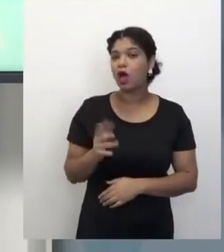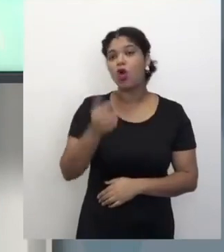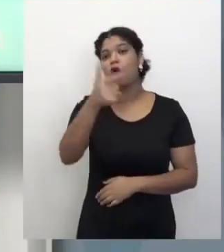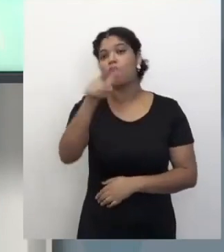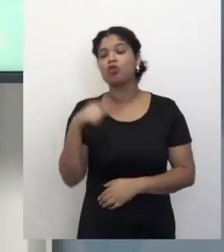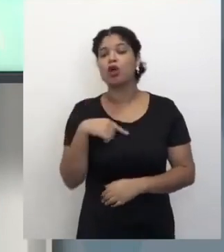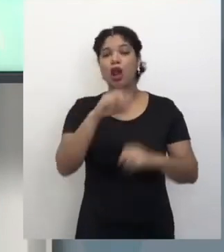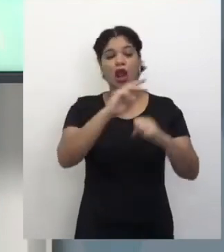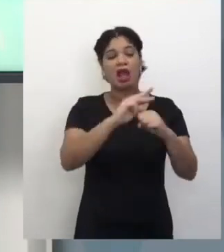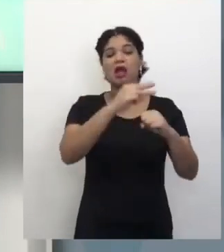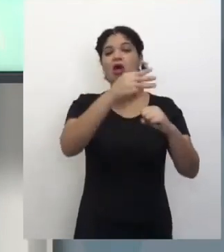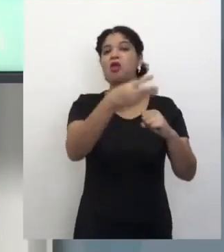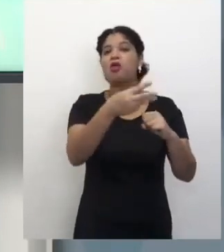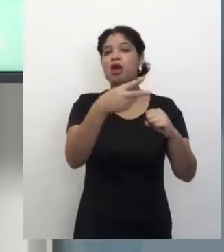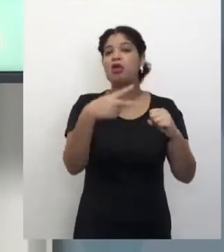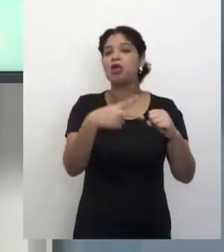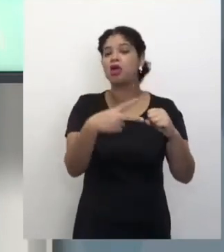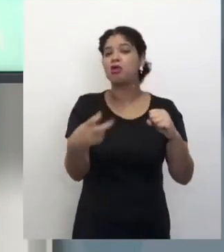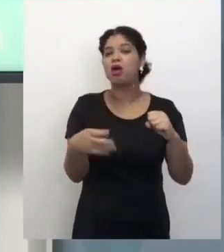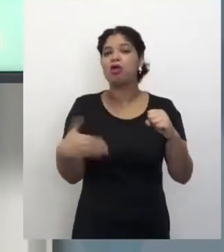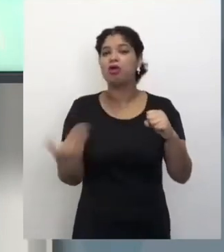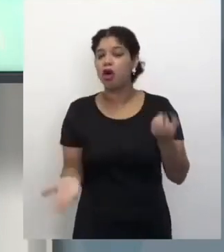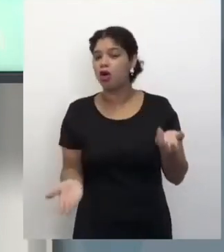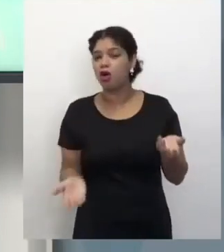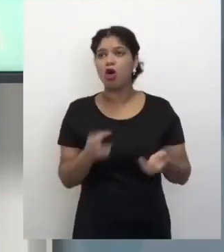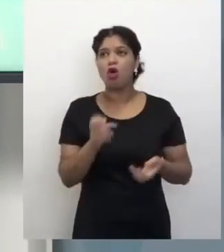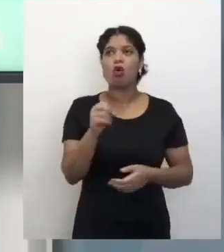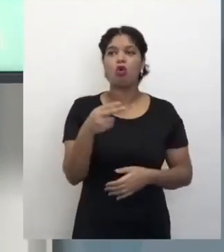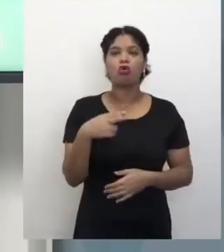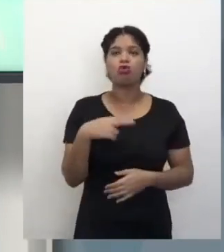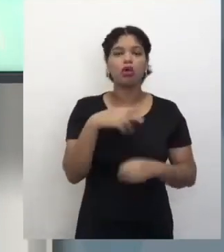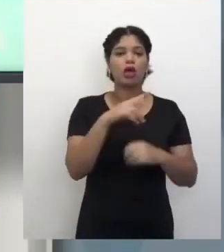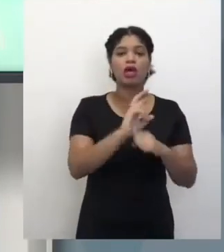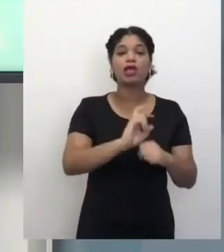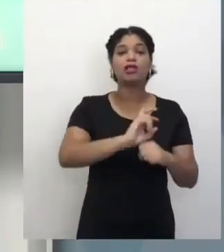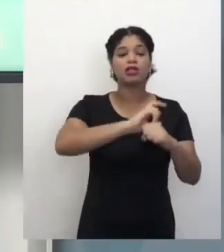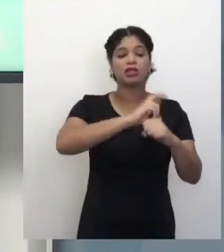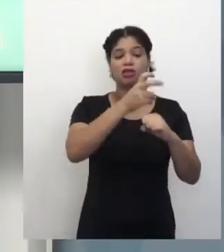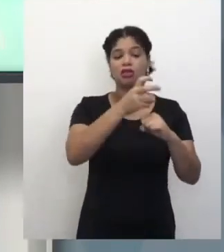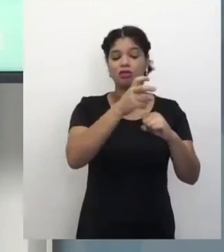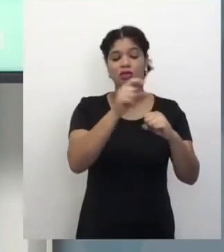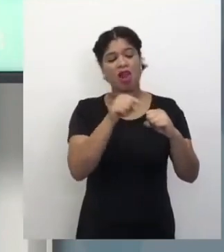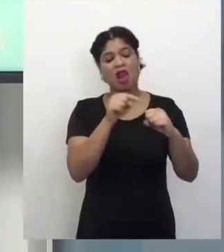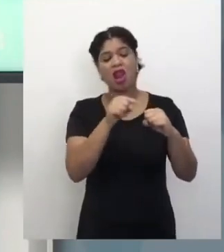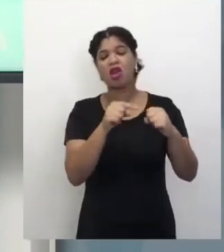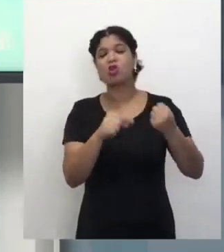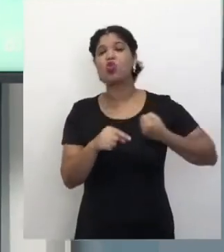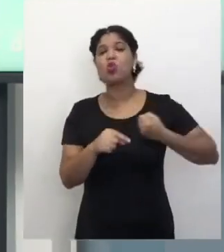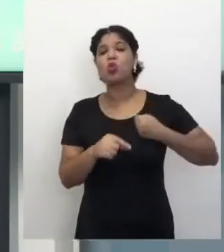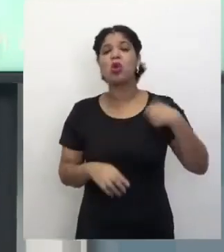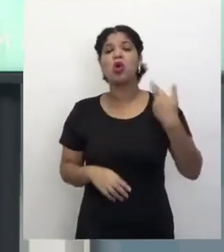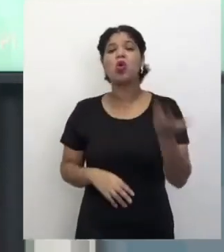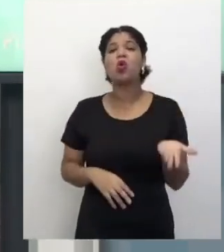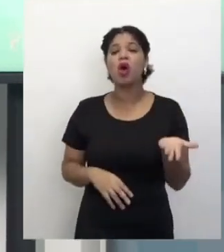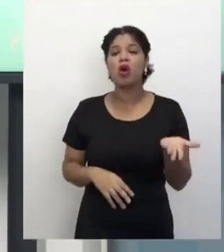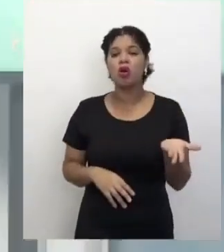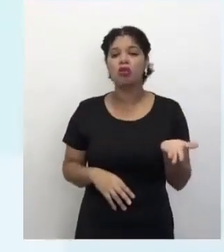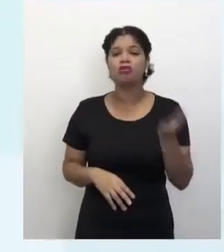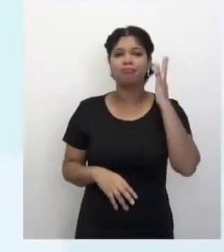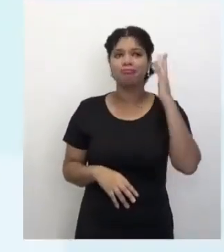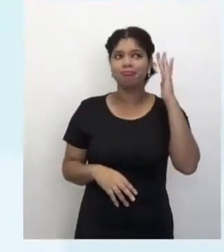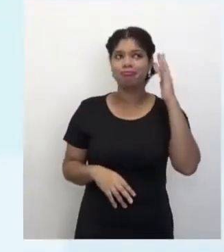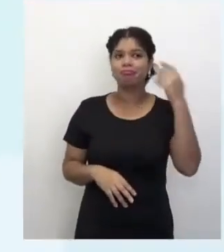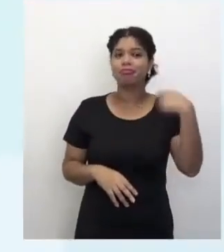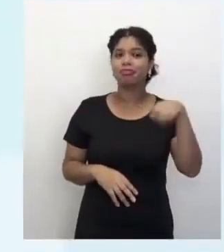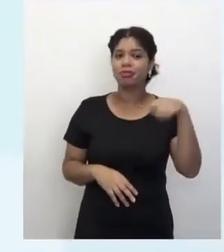for raiz cúbica? Se for raiz quinta, a gente vai pensar qual é o número que é elevado à quinta, vai dar esse resultado